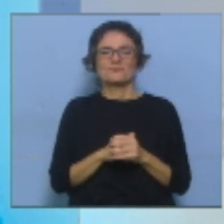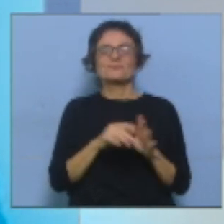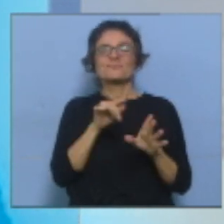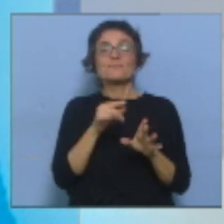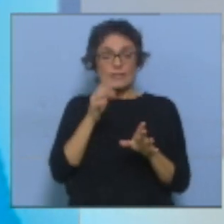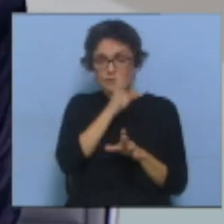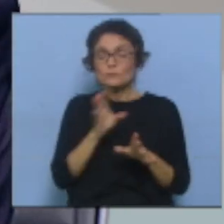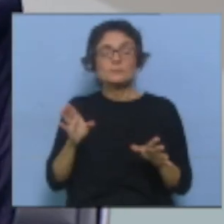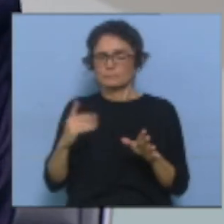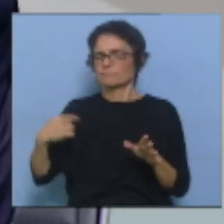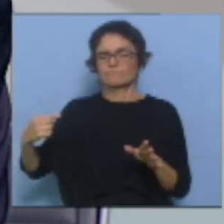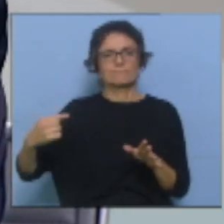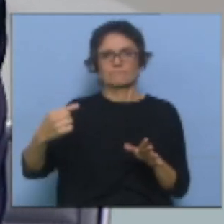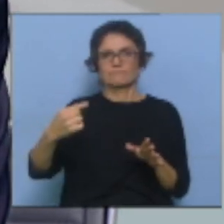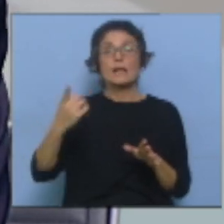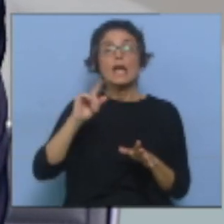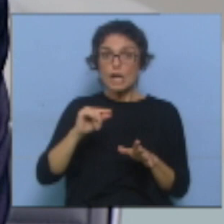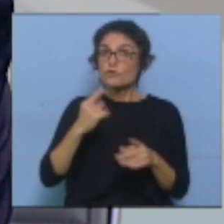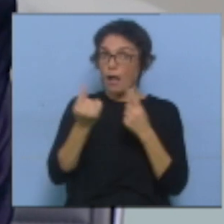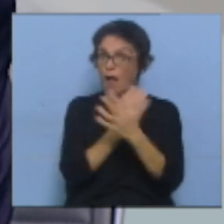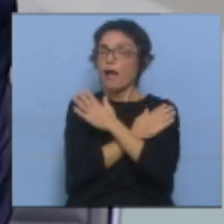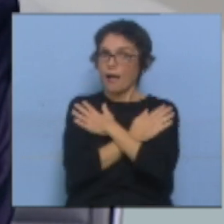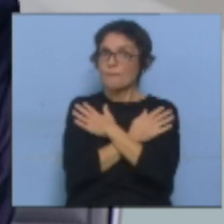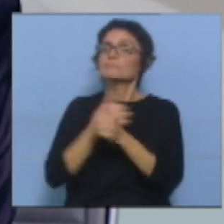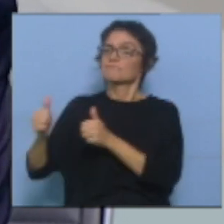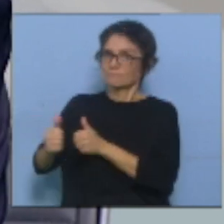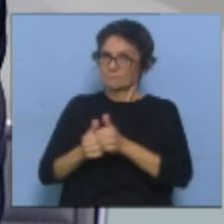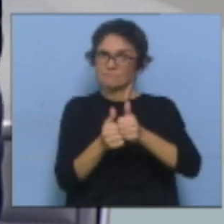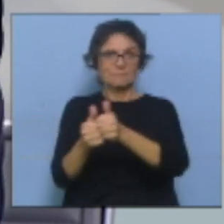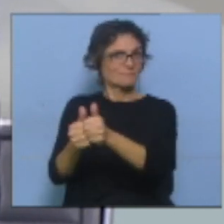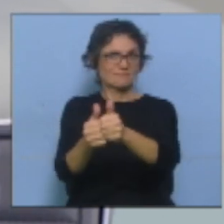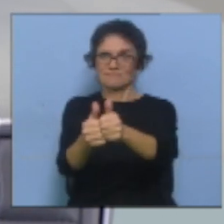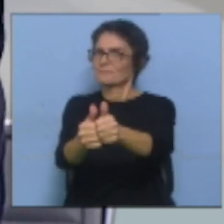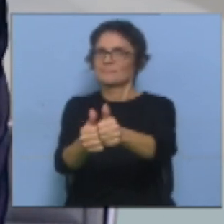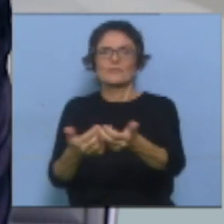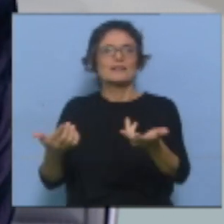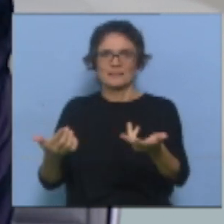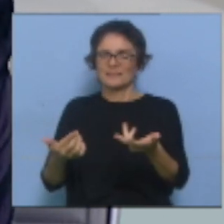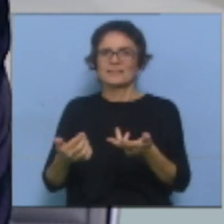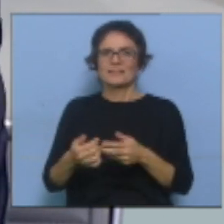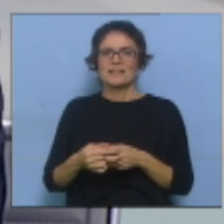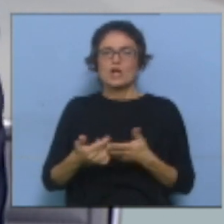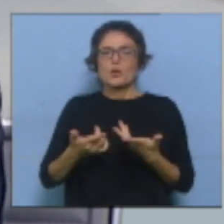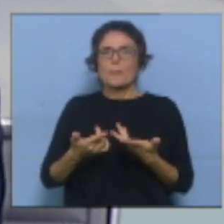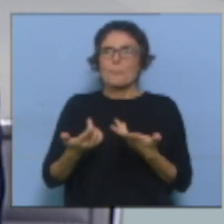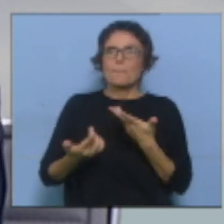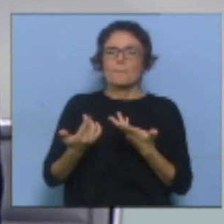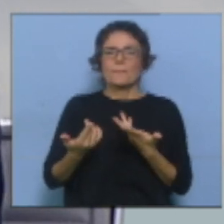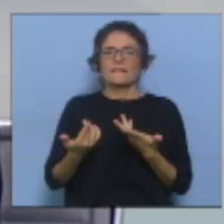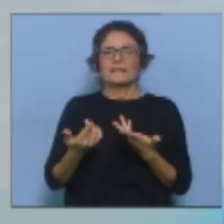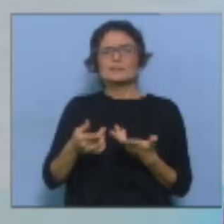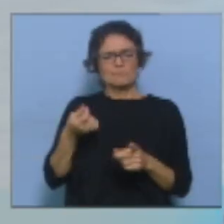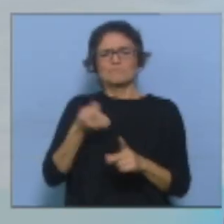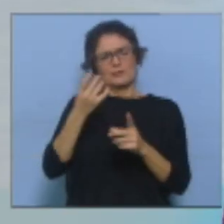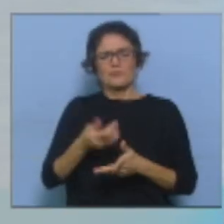já conseguimos passar aos nossos amigos, Sim, casais alguns das também já equipas, afilhados, e portanto... E fica aqui o